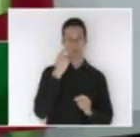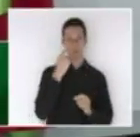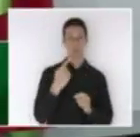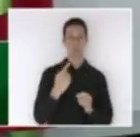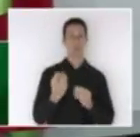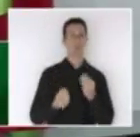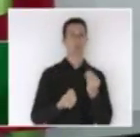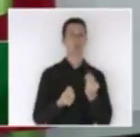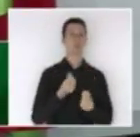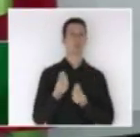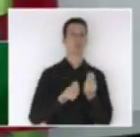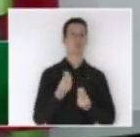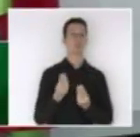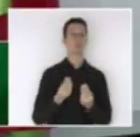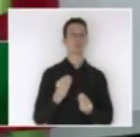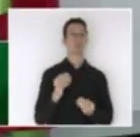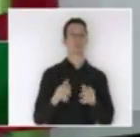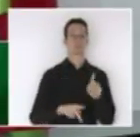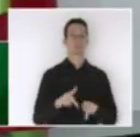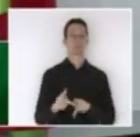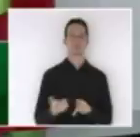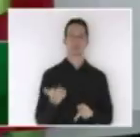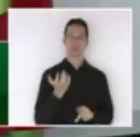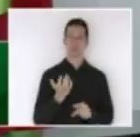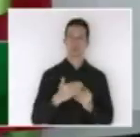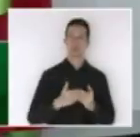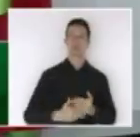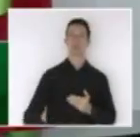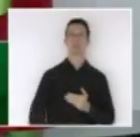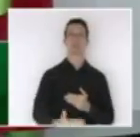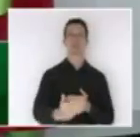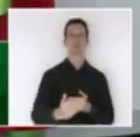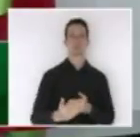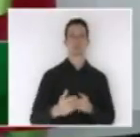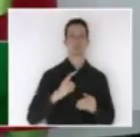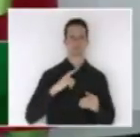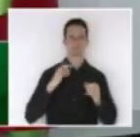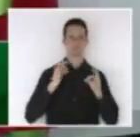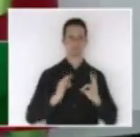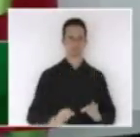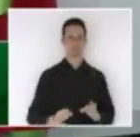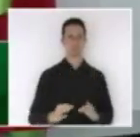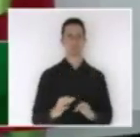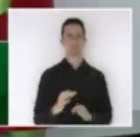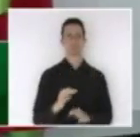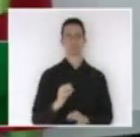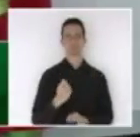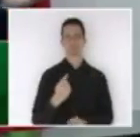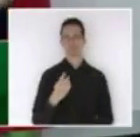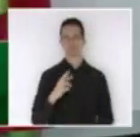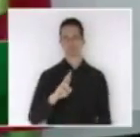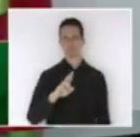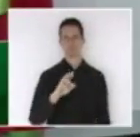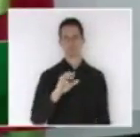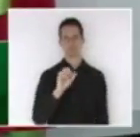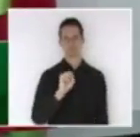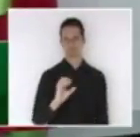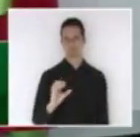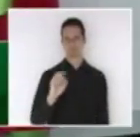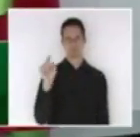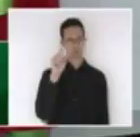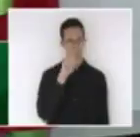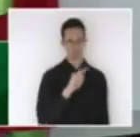Eu tenho a certeza que as secretarias regionais espalhadas por toda Santa Catarina, elas não atendem